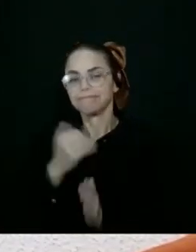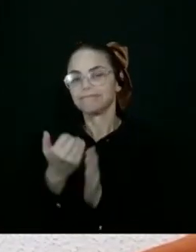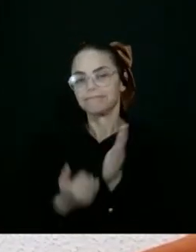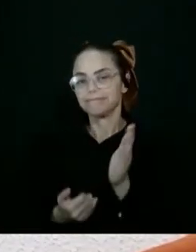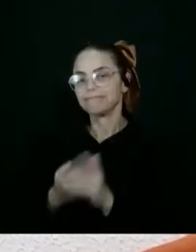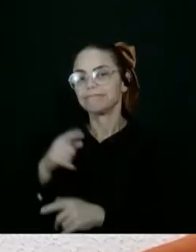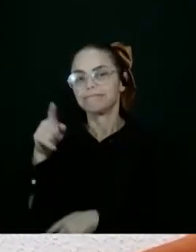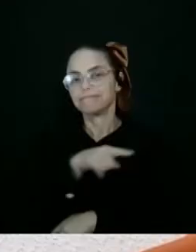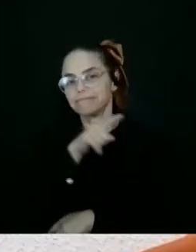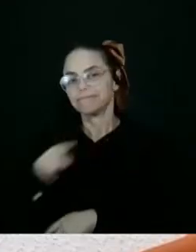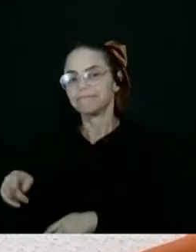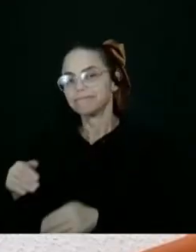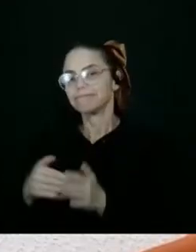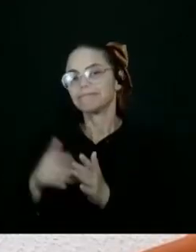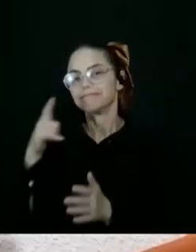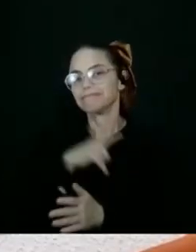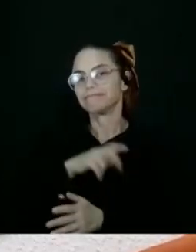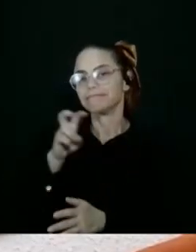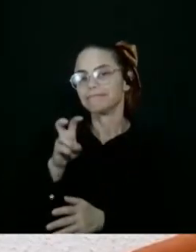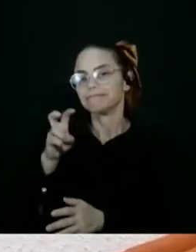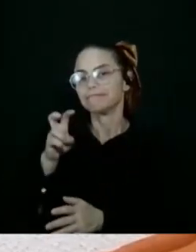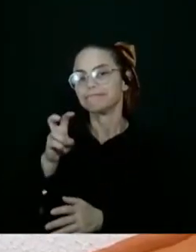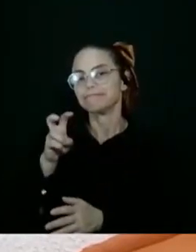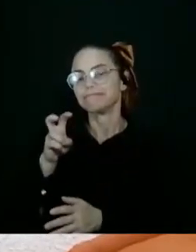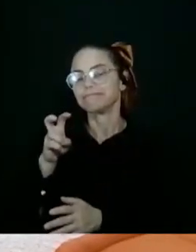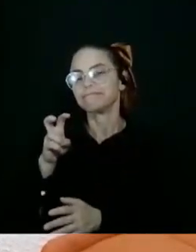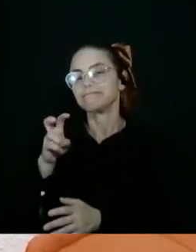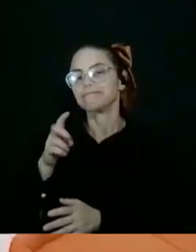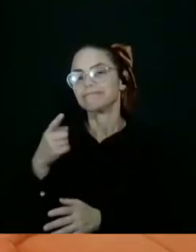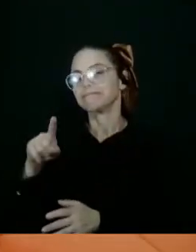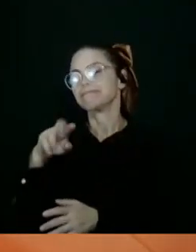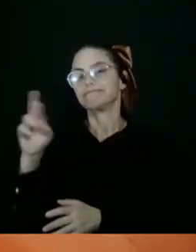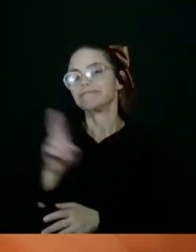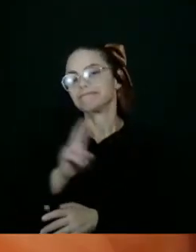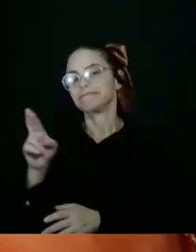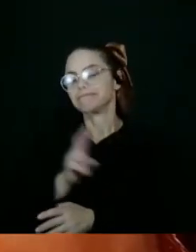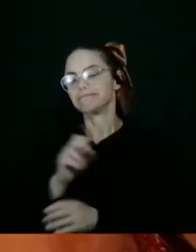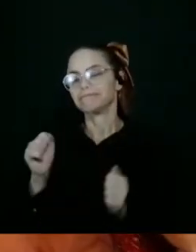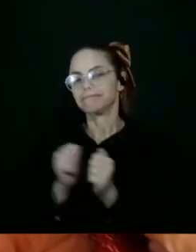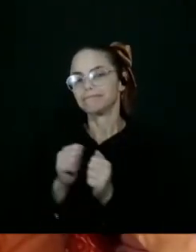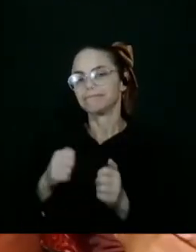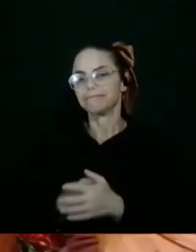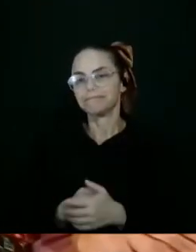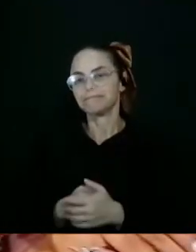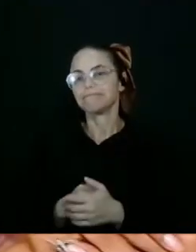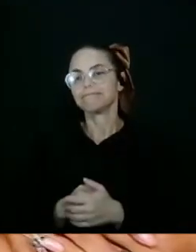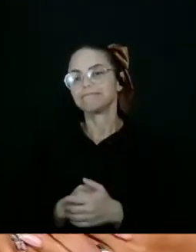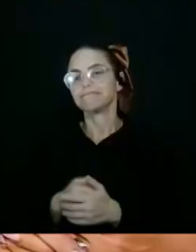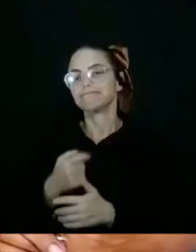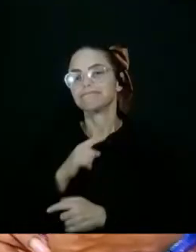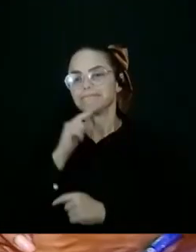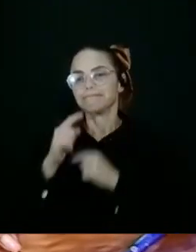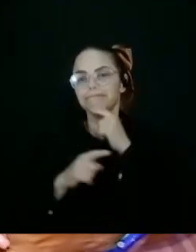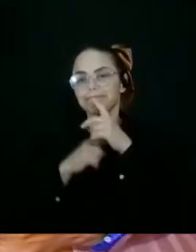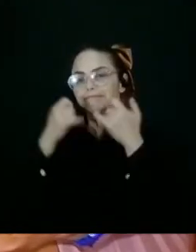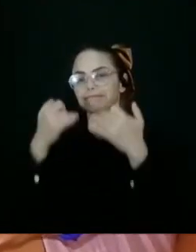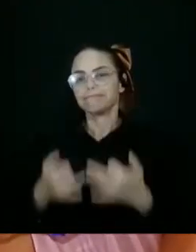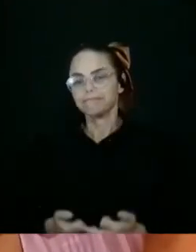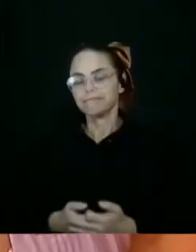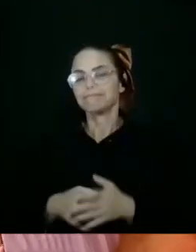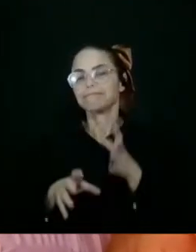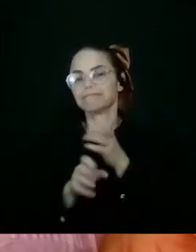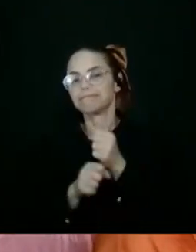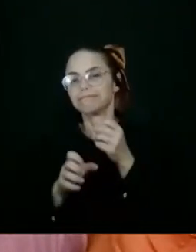até R$5.000. E quem está aqui conosco hoje e vai nos tirar todas as dúvidas é a contadora Fabiana